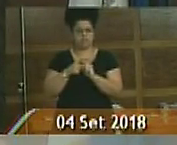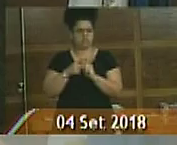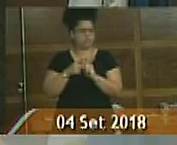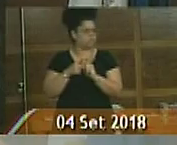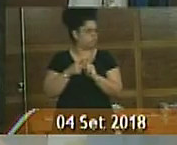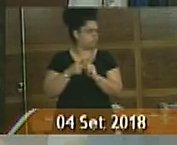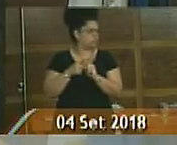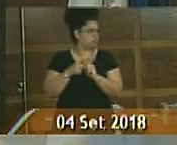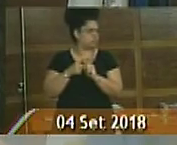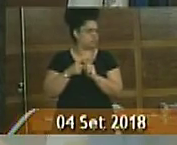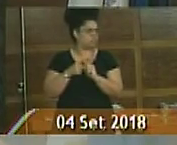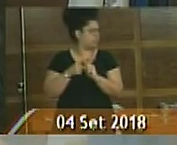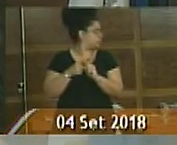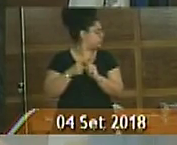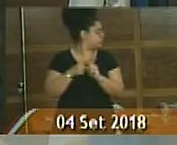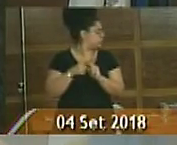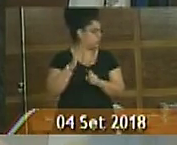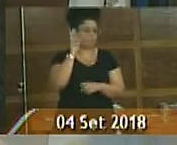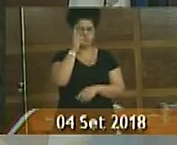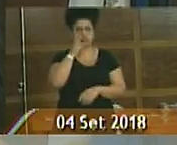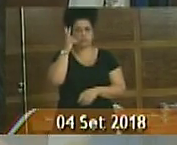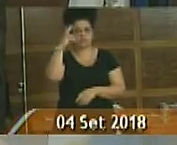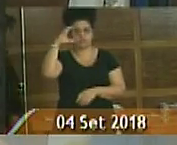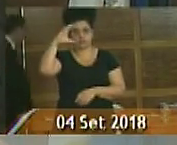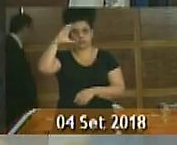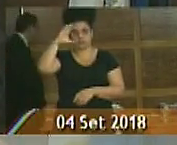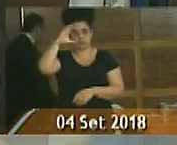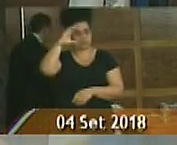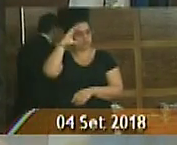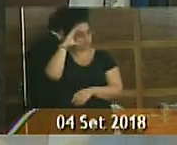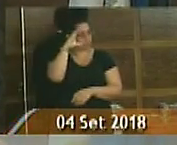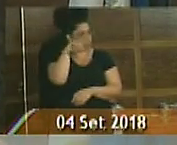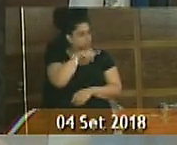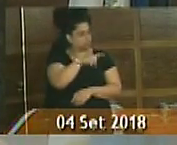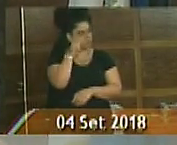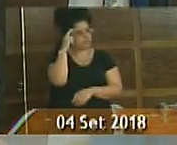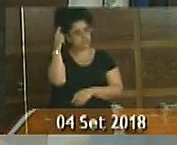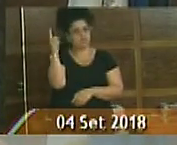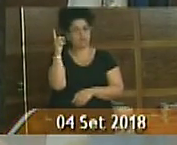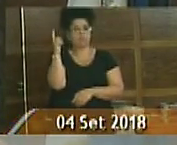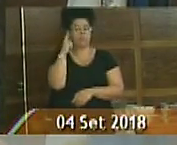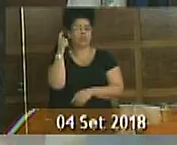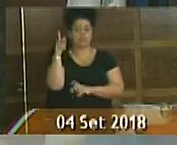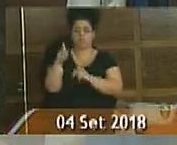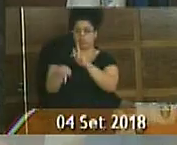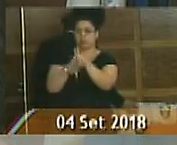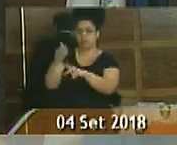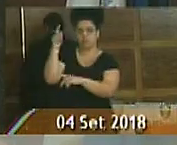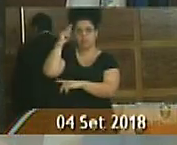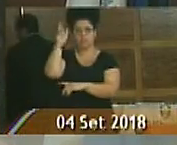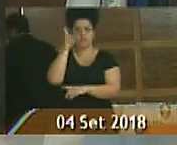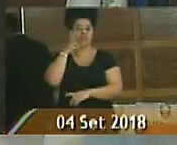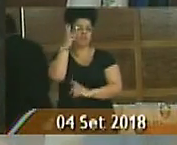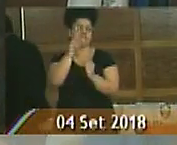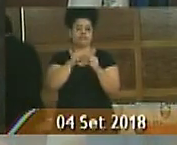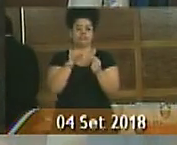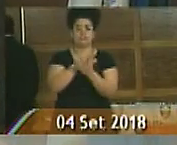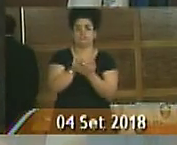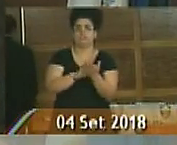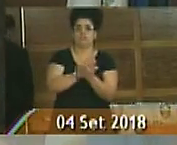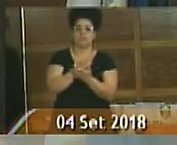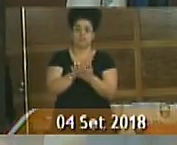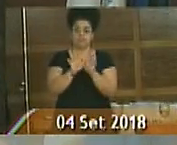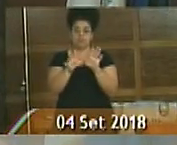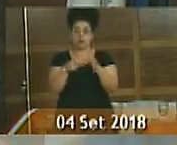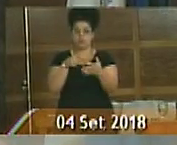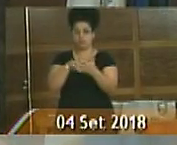o meu vereador, meu nobre vereador Claudinho, a população acha que o vereador não está fazendo muito. E, na verdade, a obrigação do